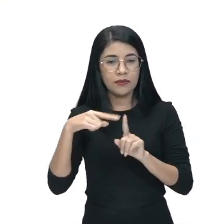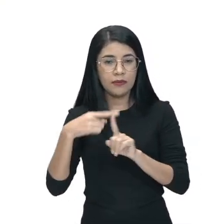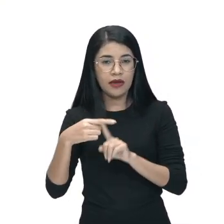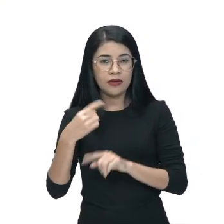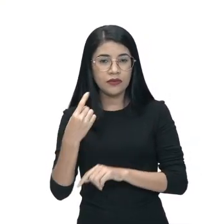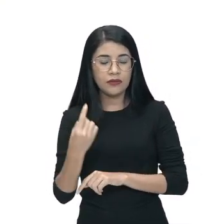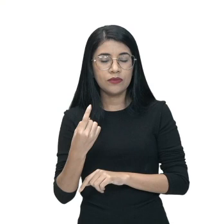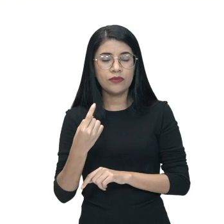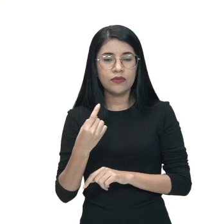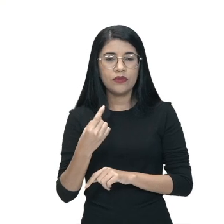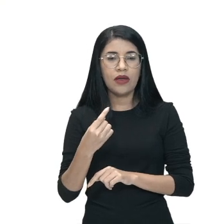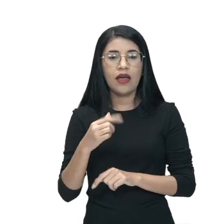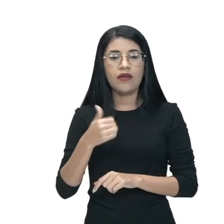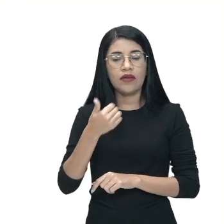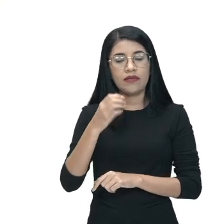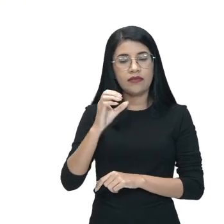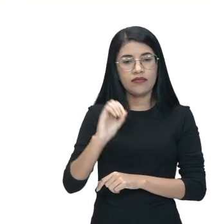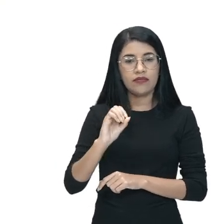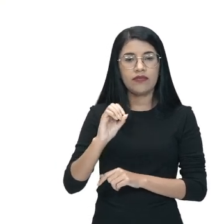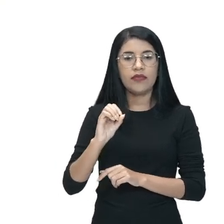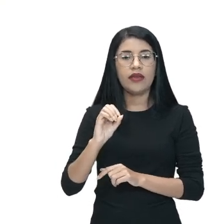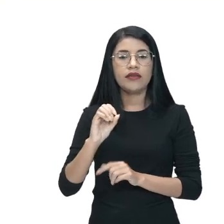10.